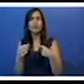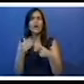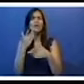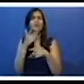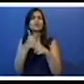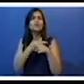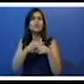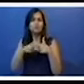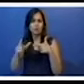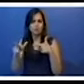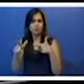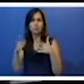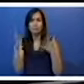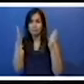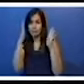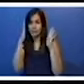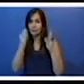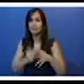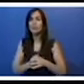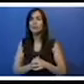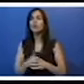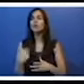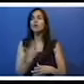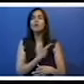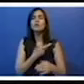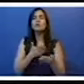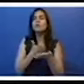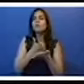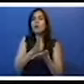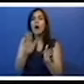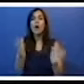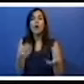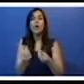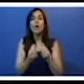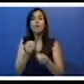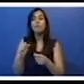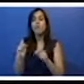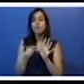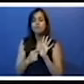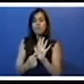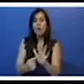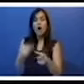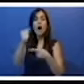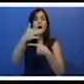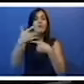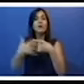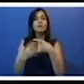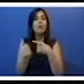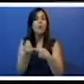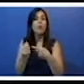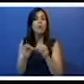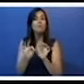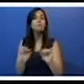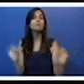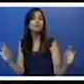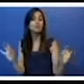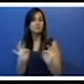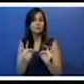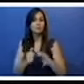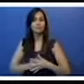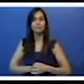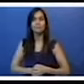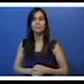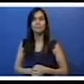vamos entrar agora nessa unidade e onde nos mostra a fração como medida por exemplo